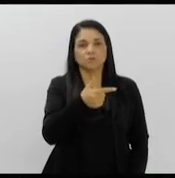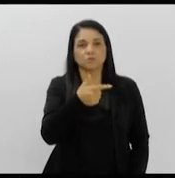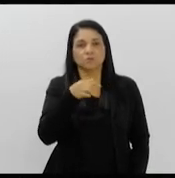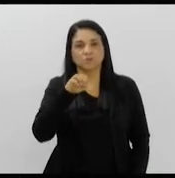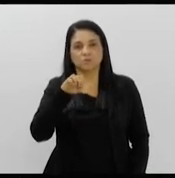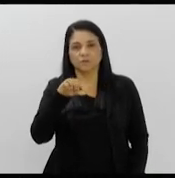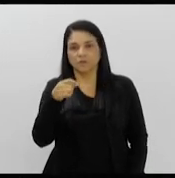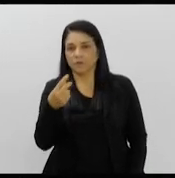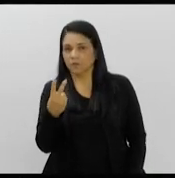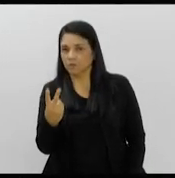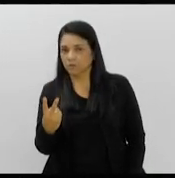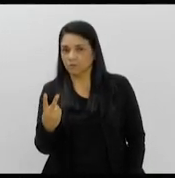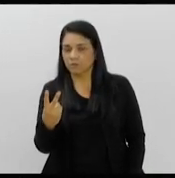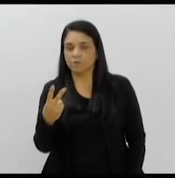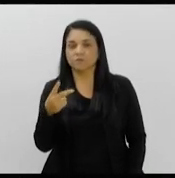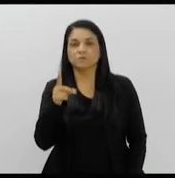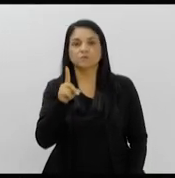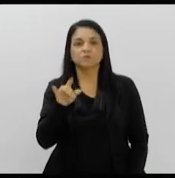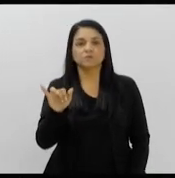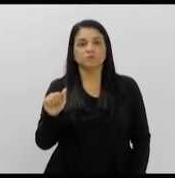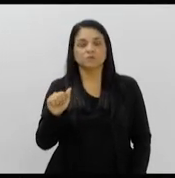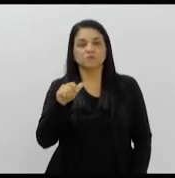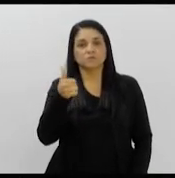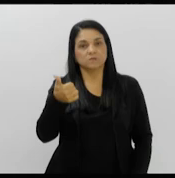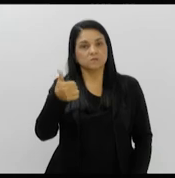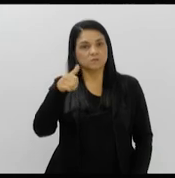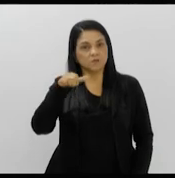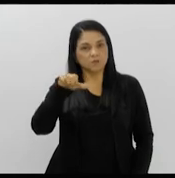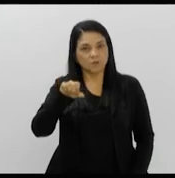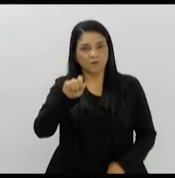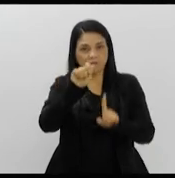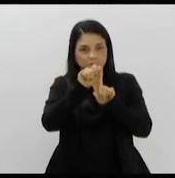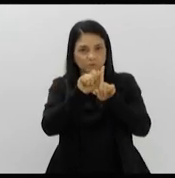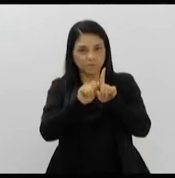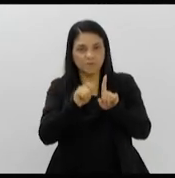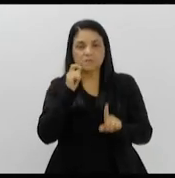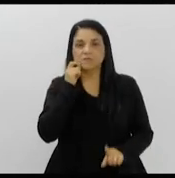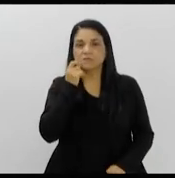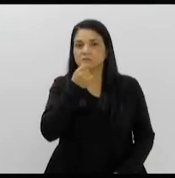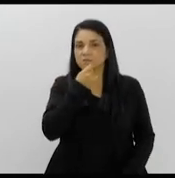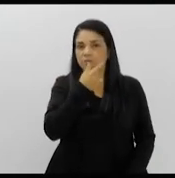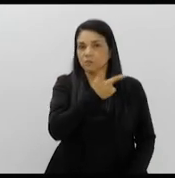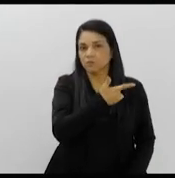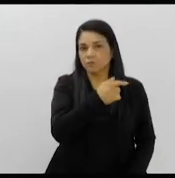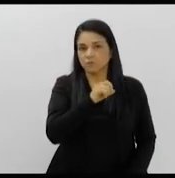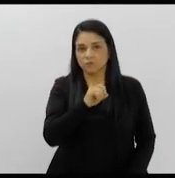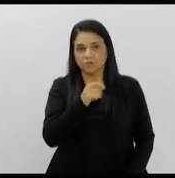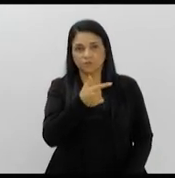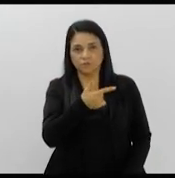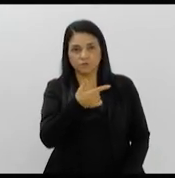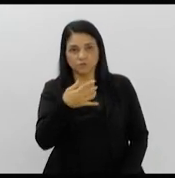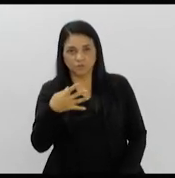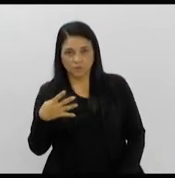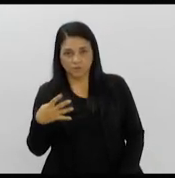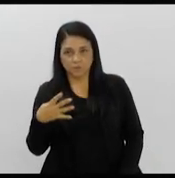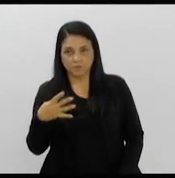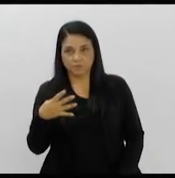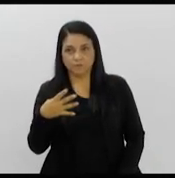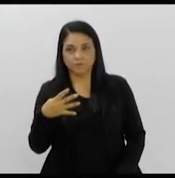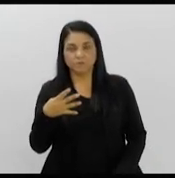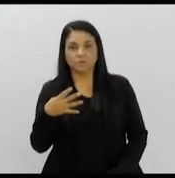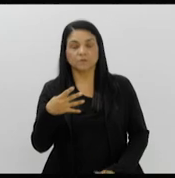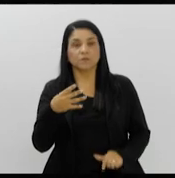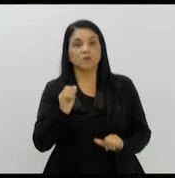42.29 de 19 de setembro de 2024 alterando o primeiro em